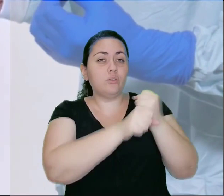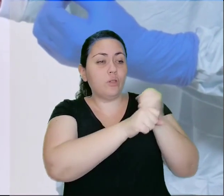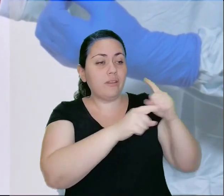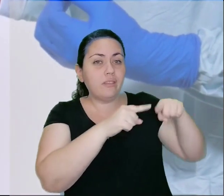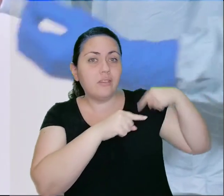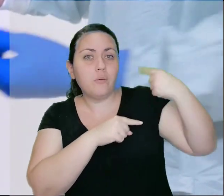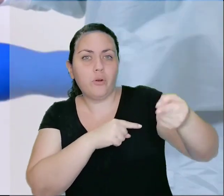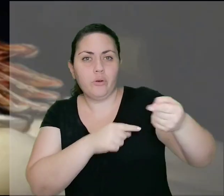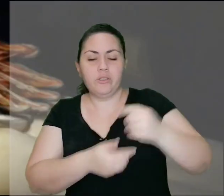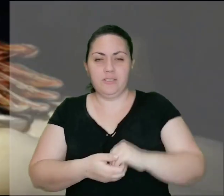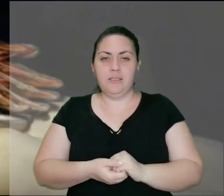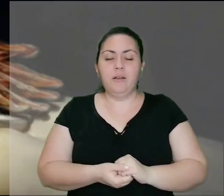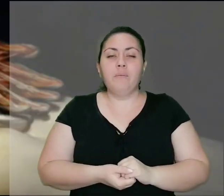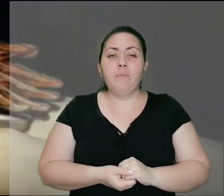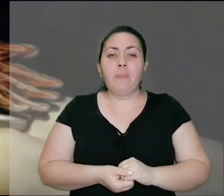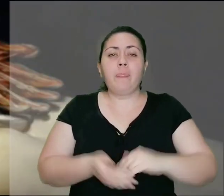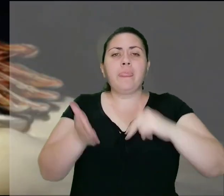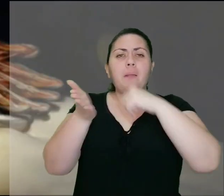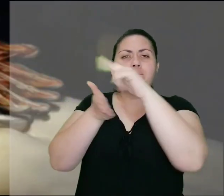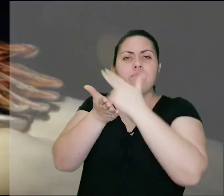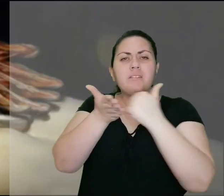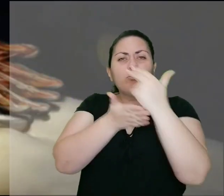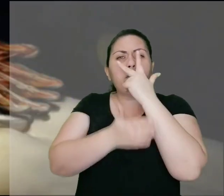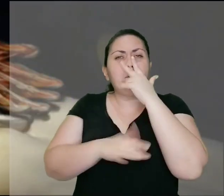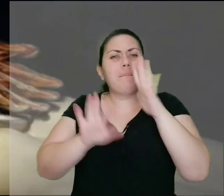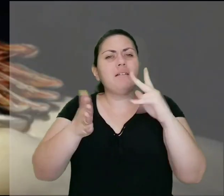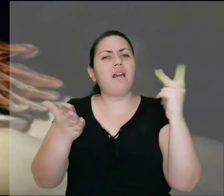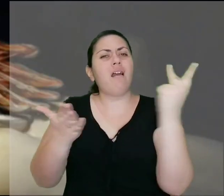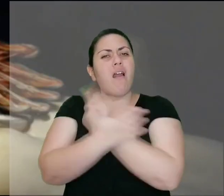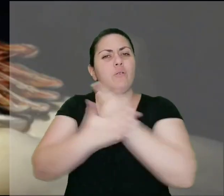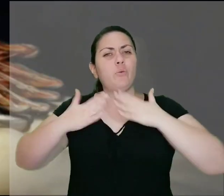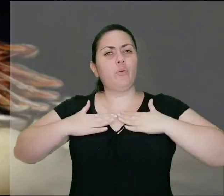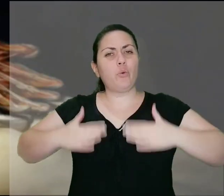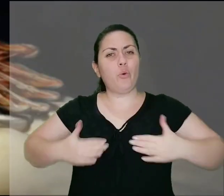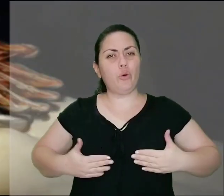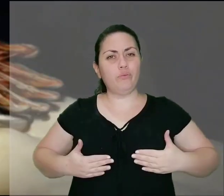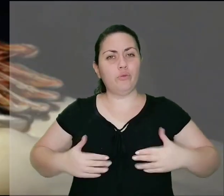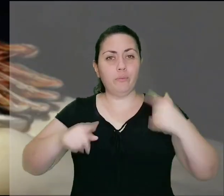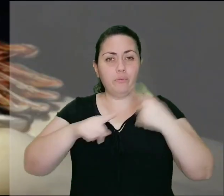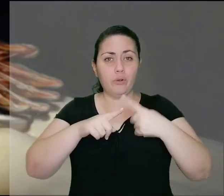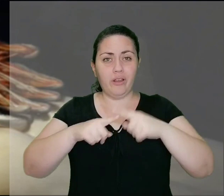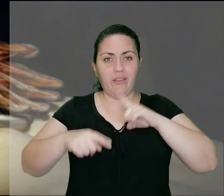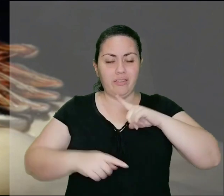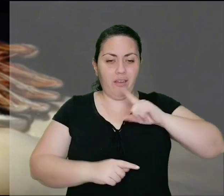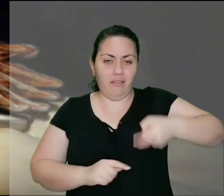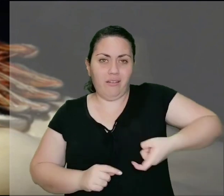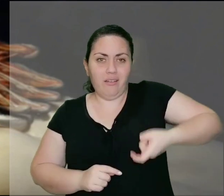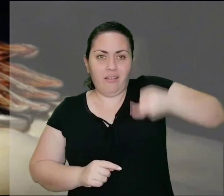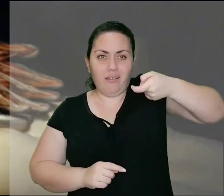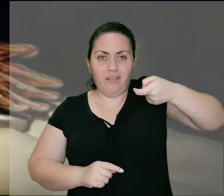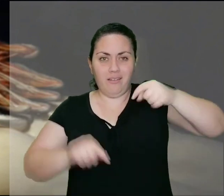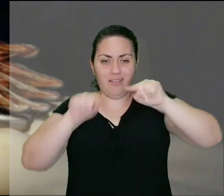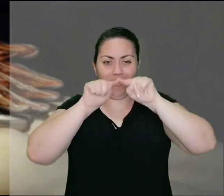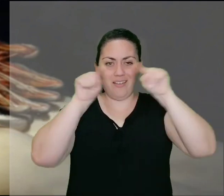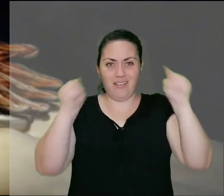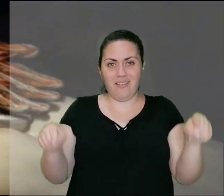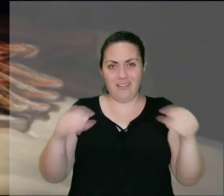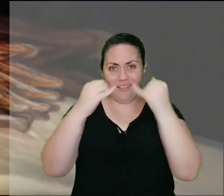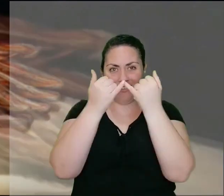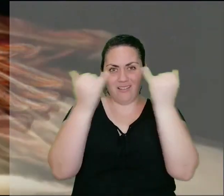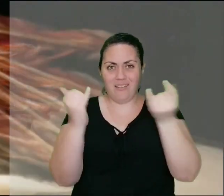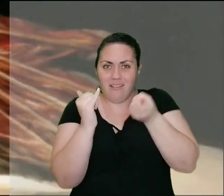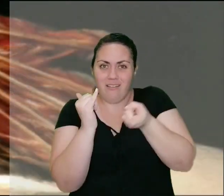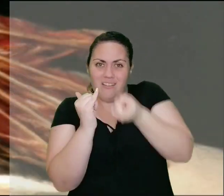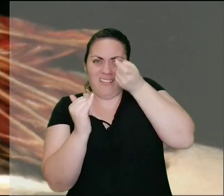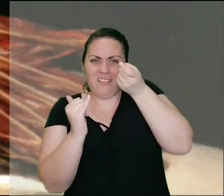depois. Na pintura, parece haver um erro anatômico. O músculo que está sendo levantado pelo Dr. Tulp deveria